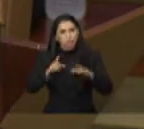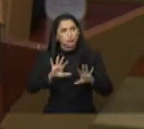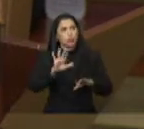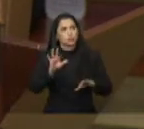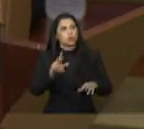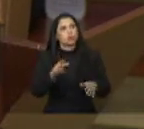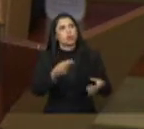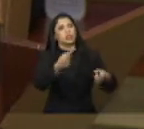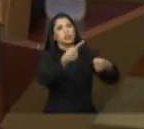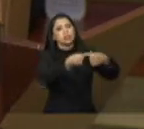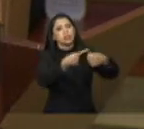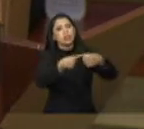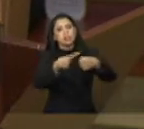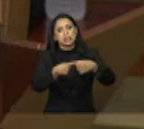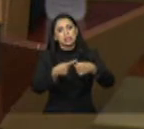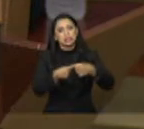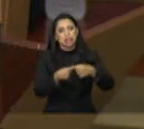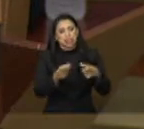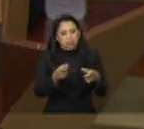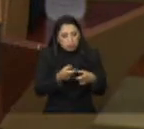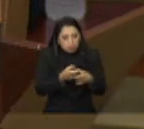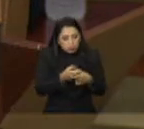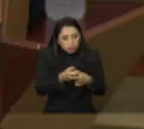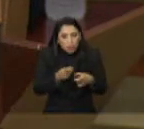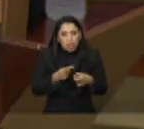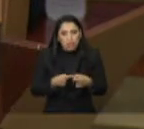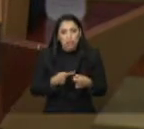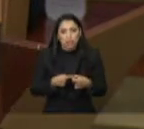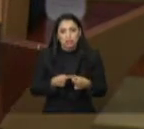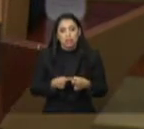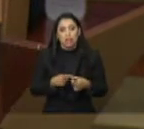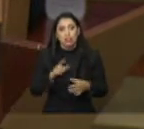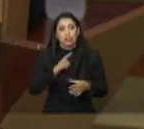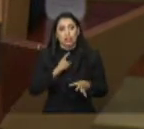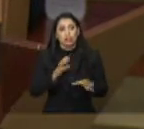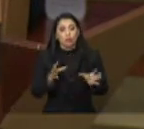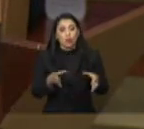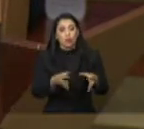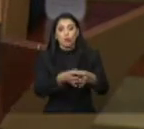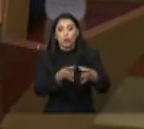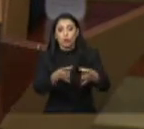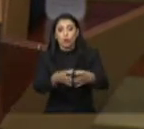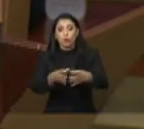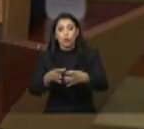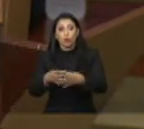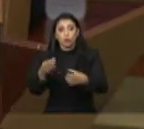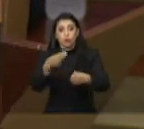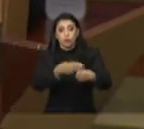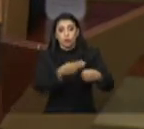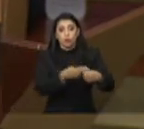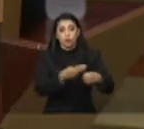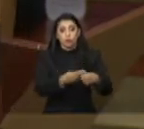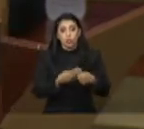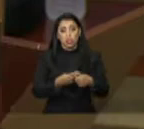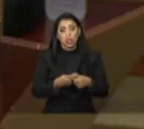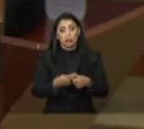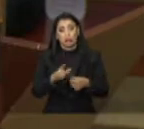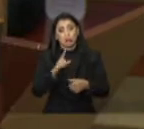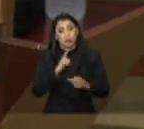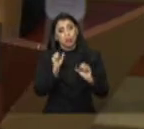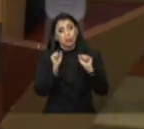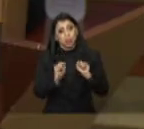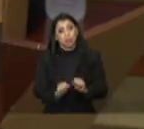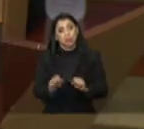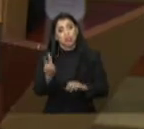metropolitanas das microrregiões também o bloco de municípios para dar economicidade a exploração